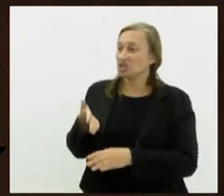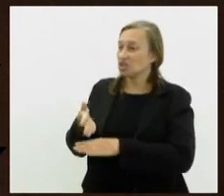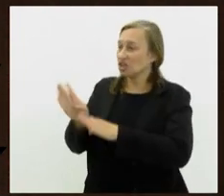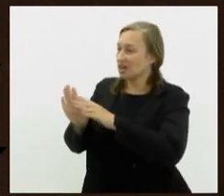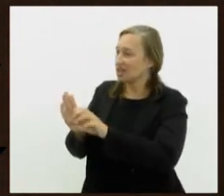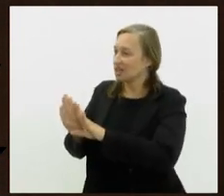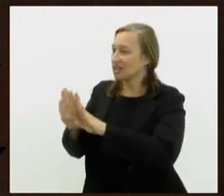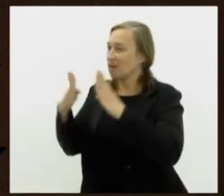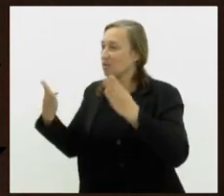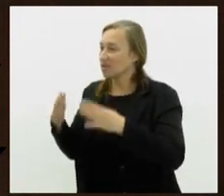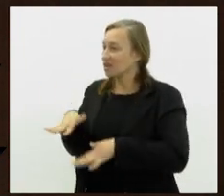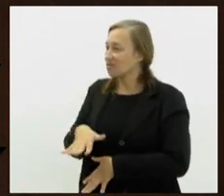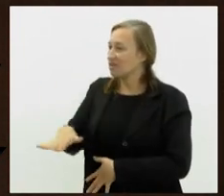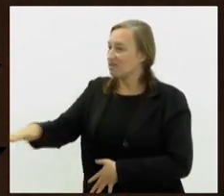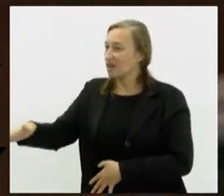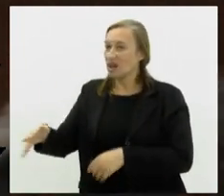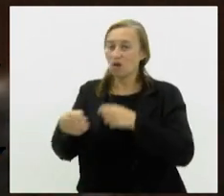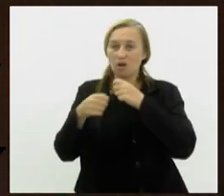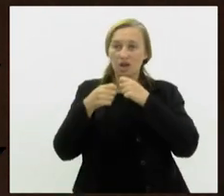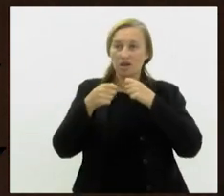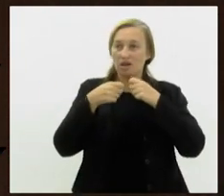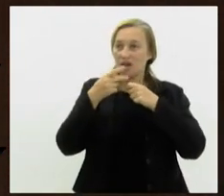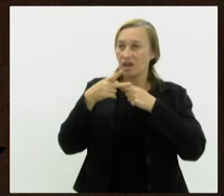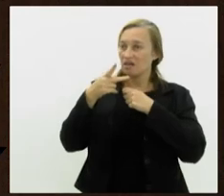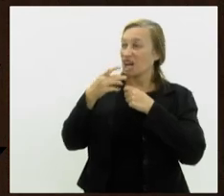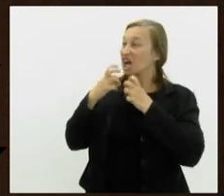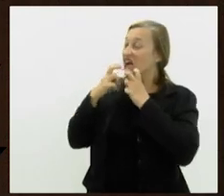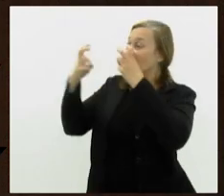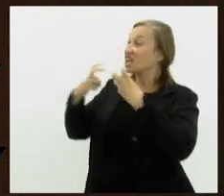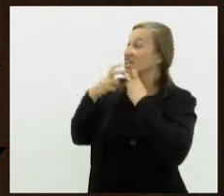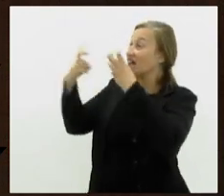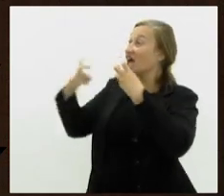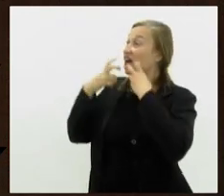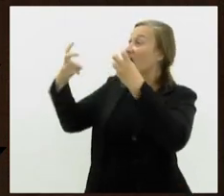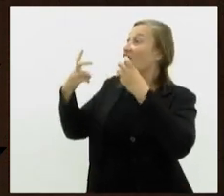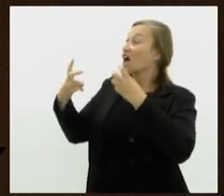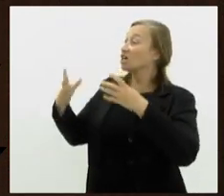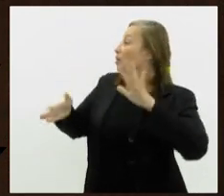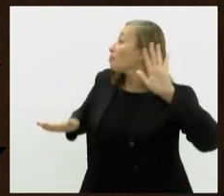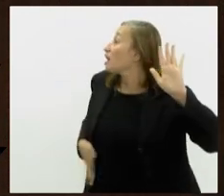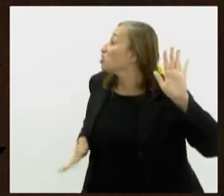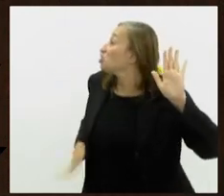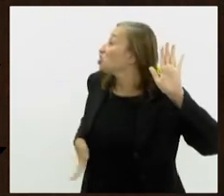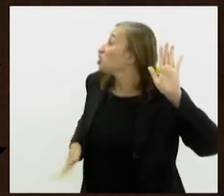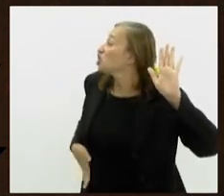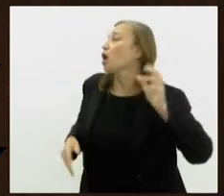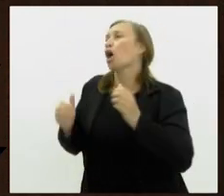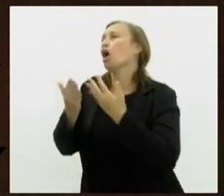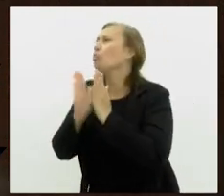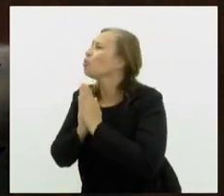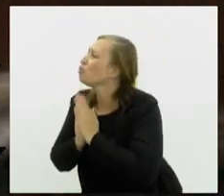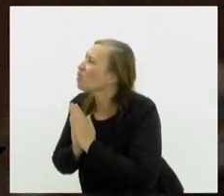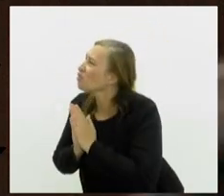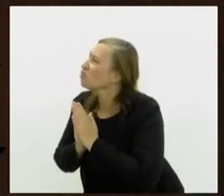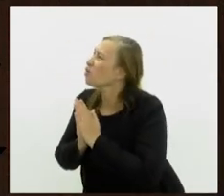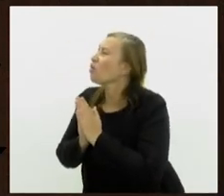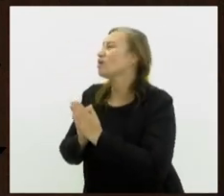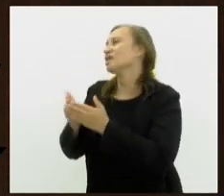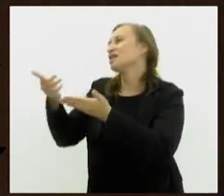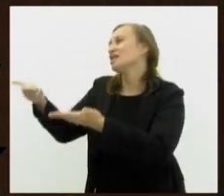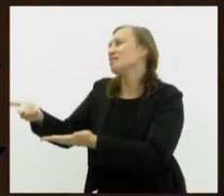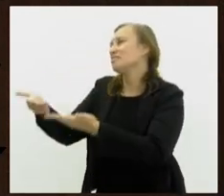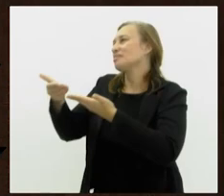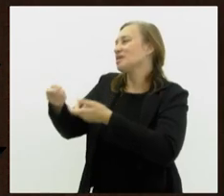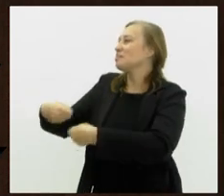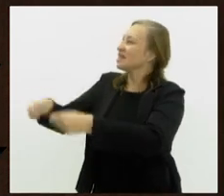ali da comunidade, o megafone, e começar a gritar: senhores traficantes, por gentileza, tragam